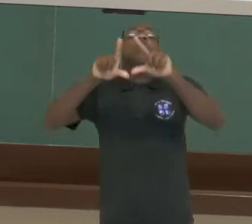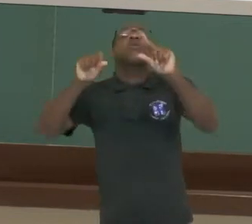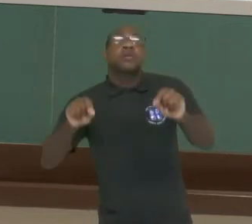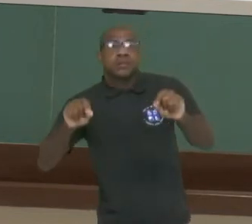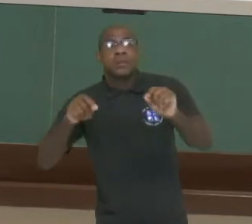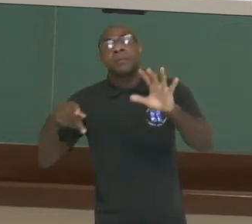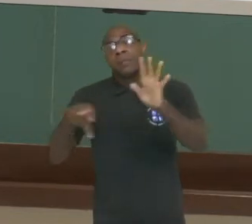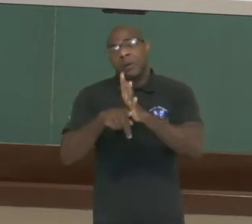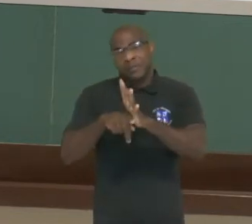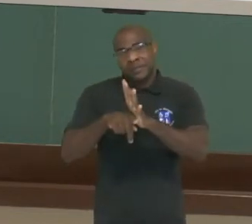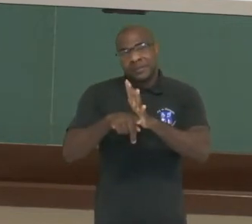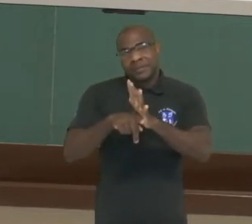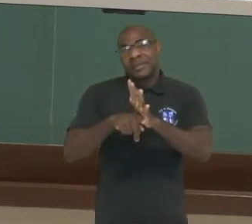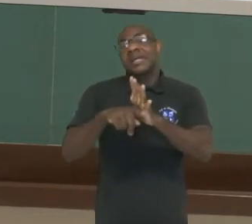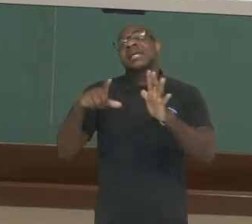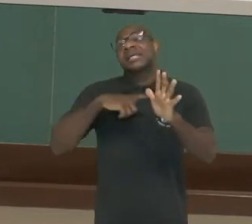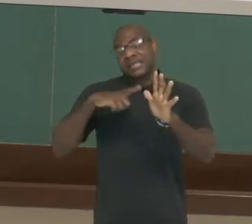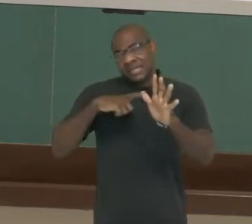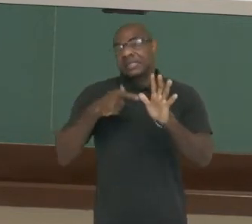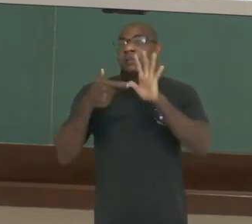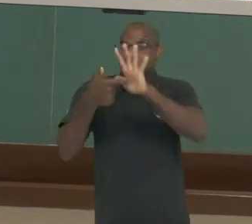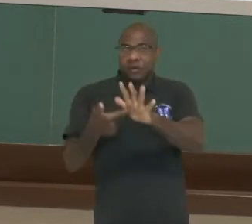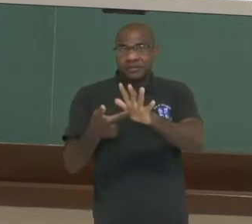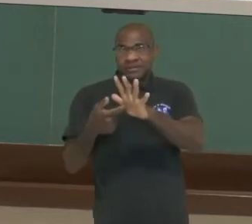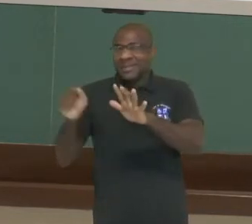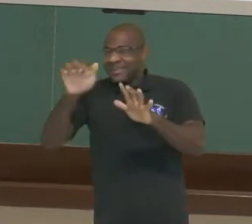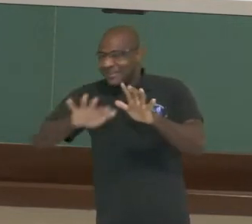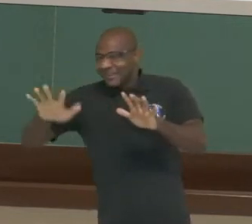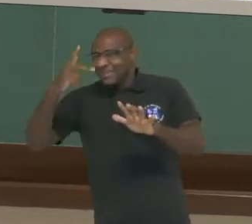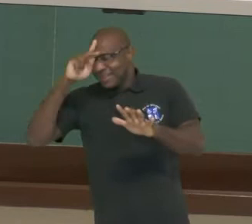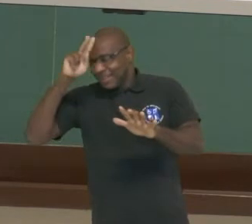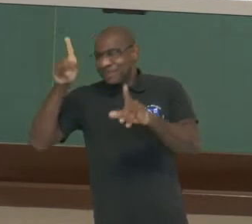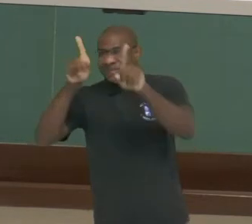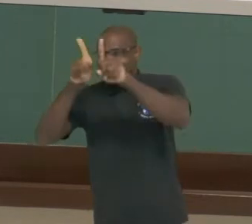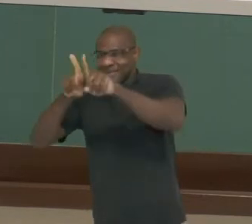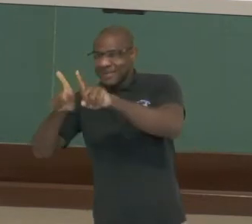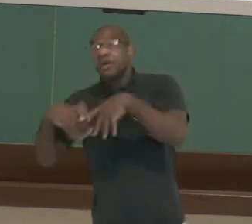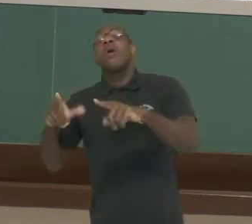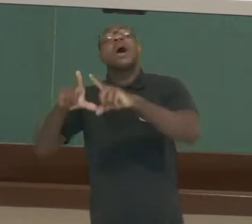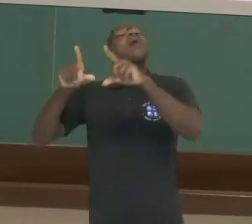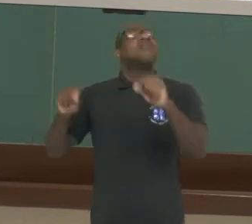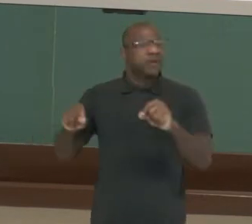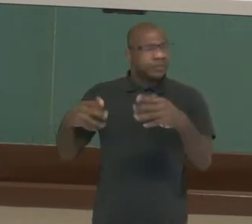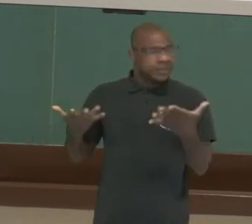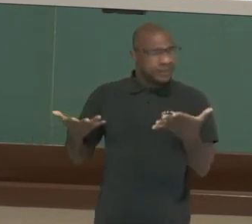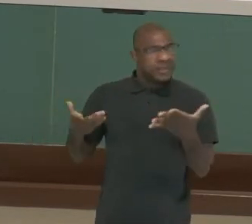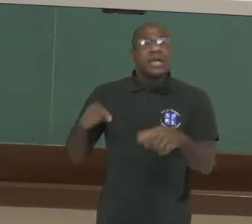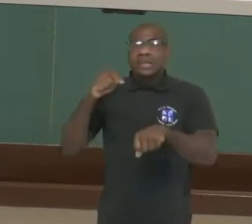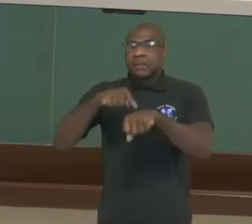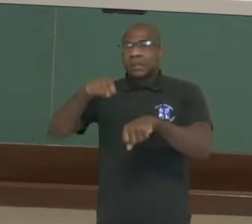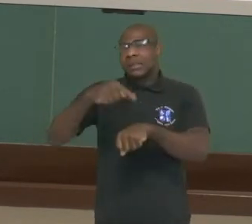cariótipica que ela representa? Um tempinho para vocês pensarem. Vamos lá!